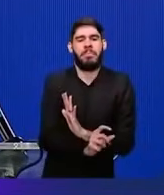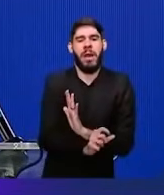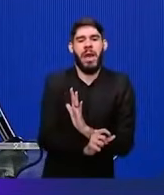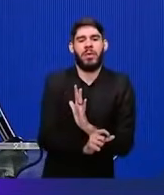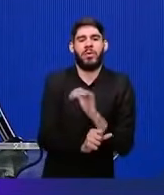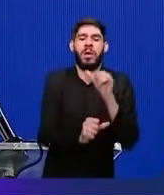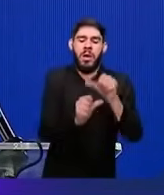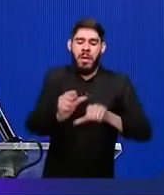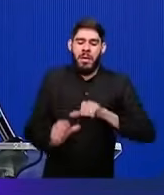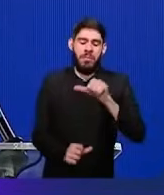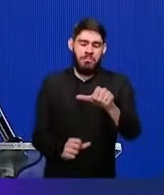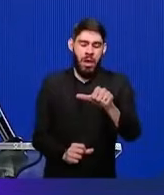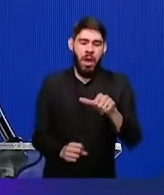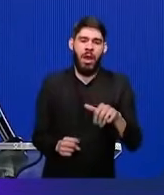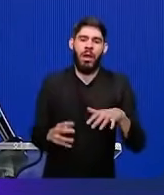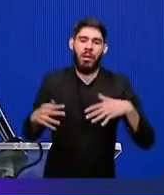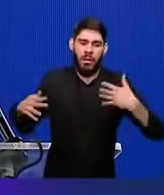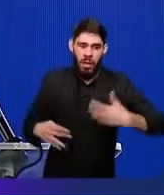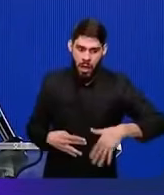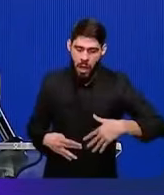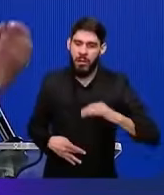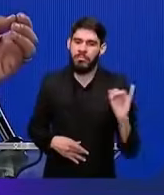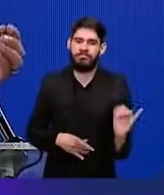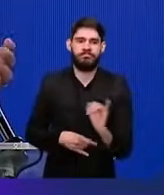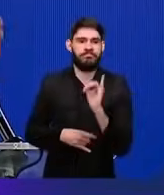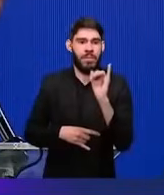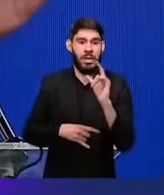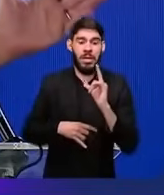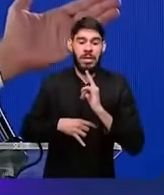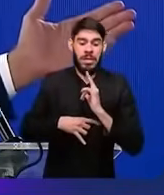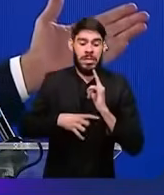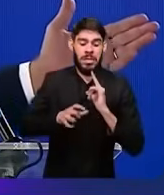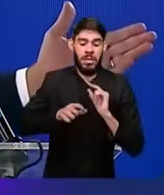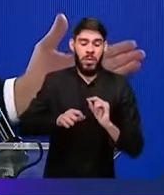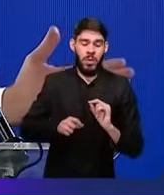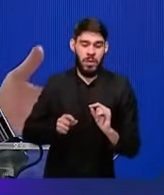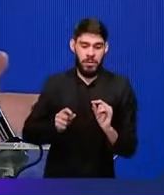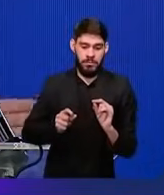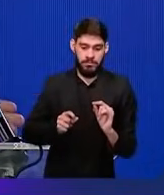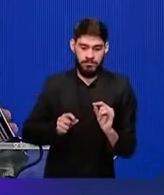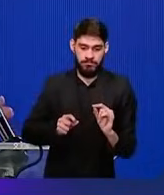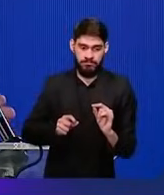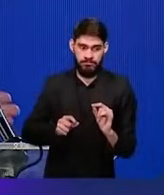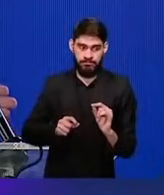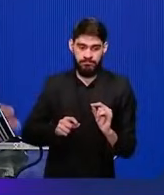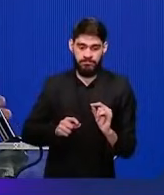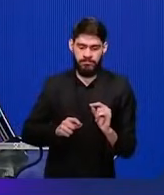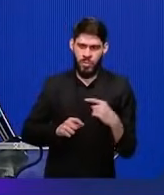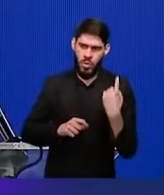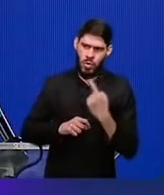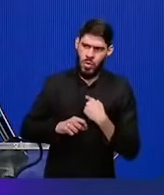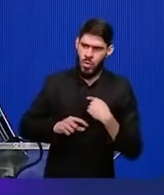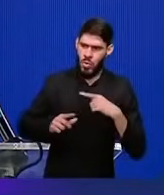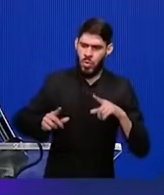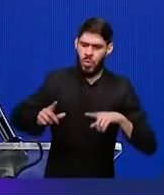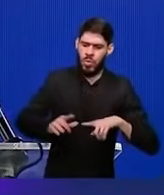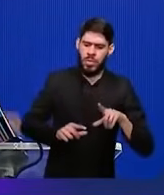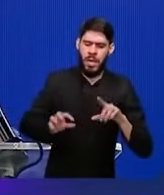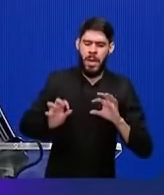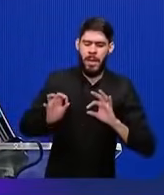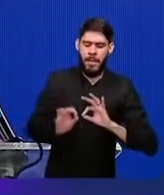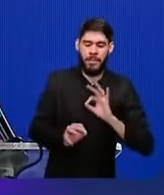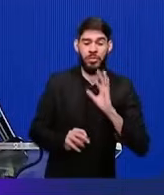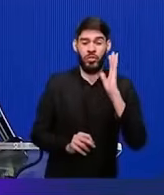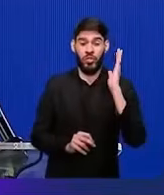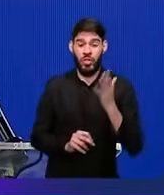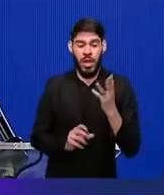passo, que é gigantesco, e que envolve uma operação... Bom, nós estamos trabalhando na preparação dela há